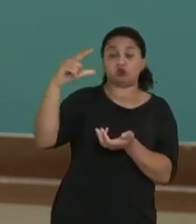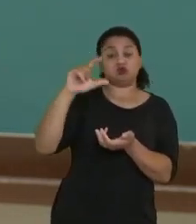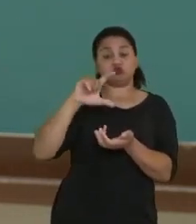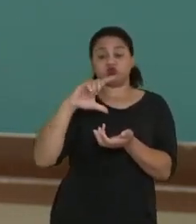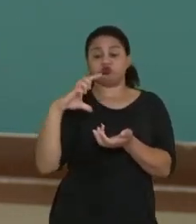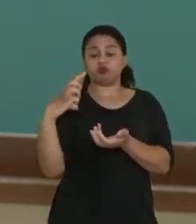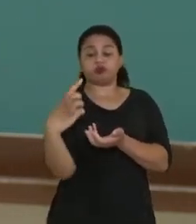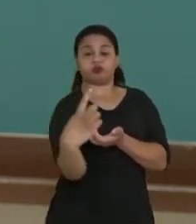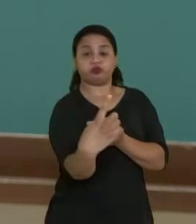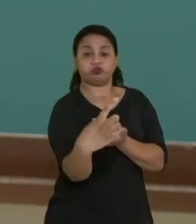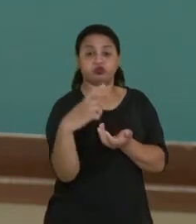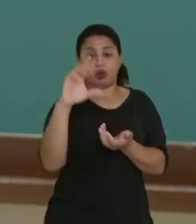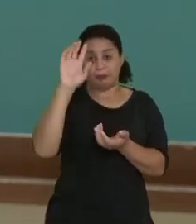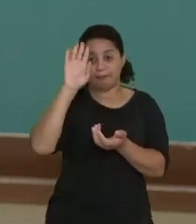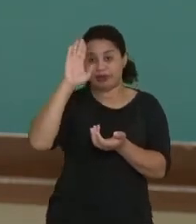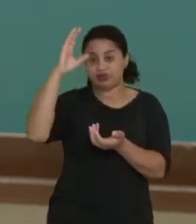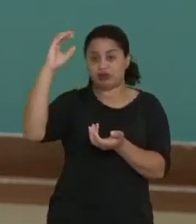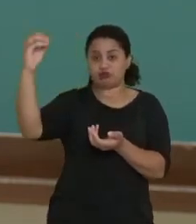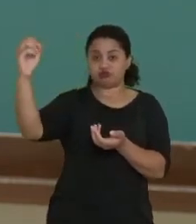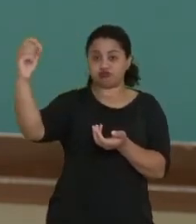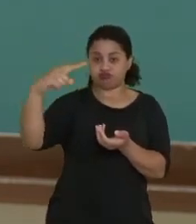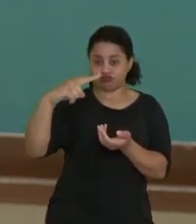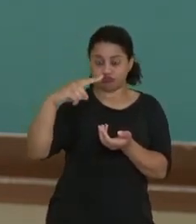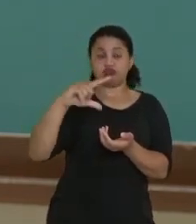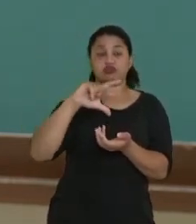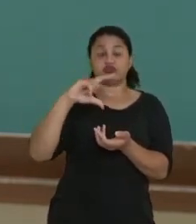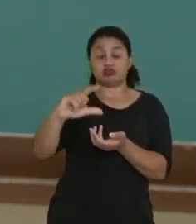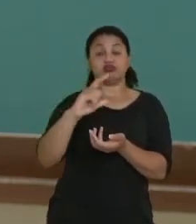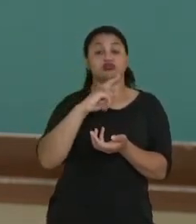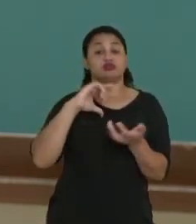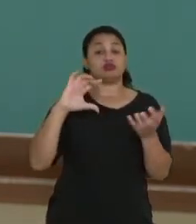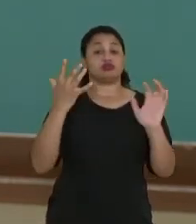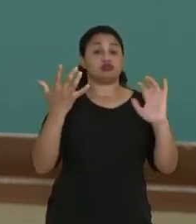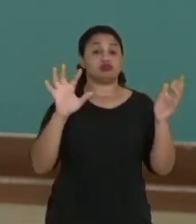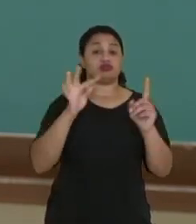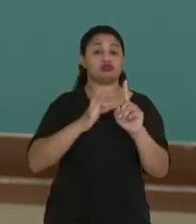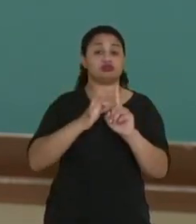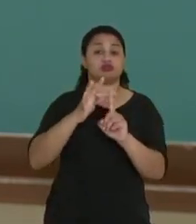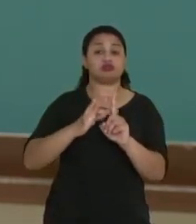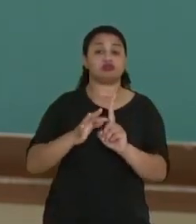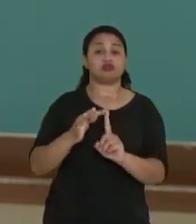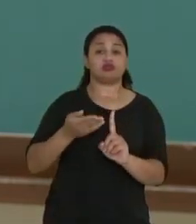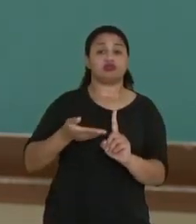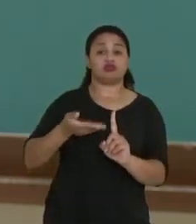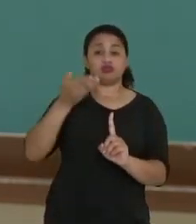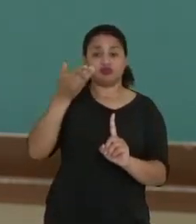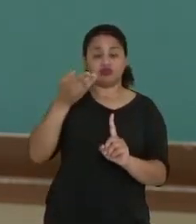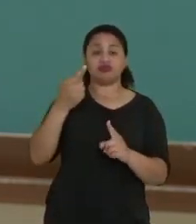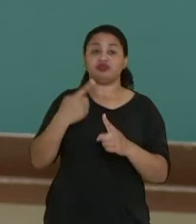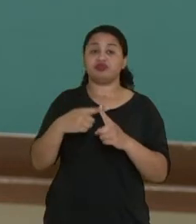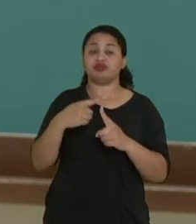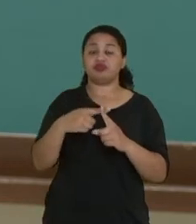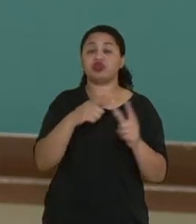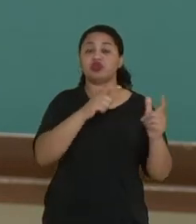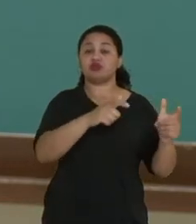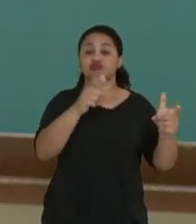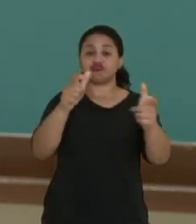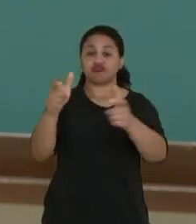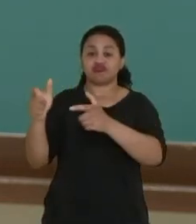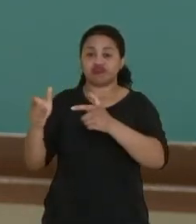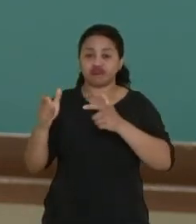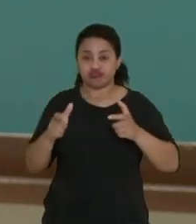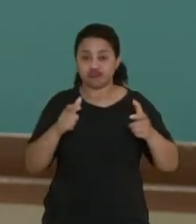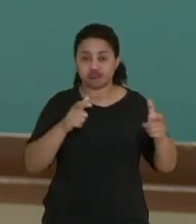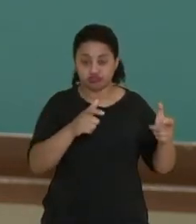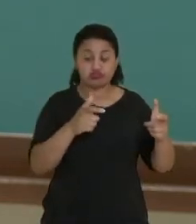é claro que ele vai ter climas com temperaturas mais elevadas, por causa da sua localização geográfica ali